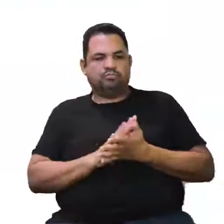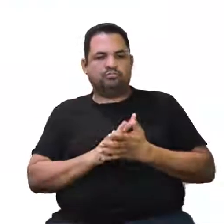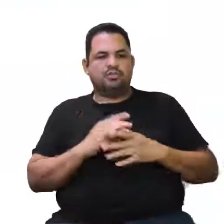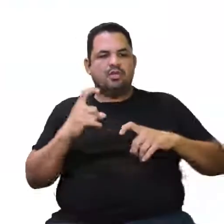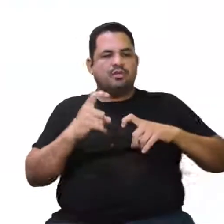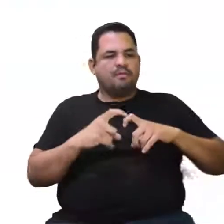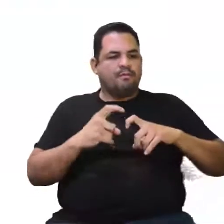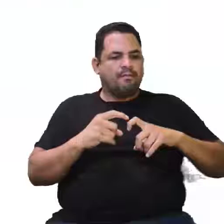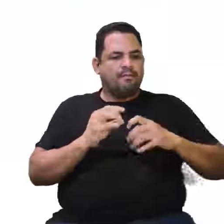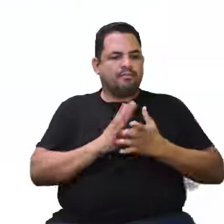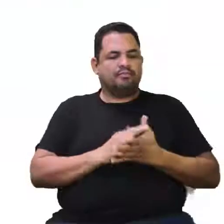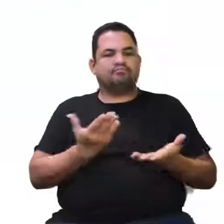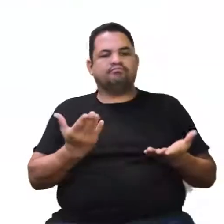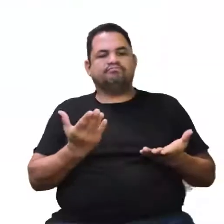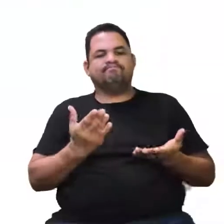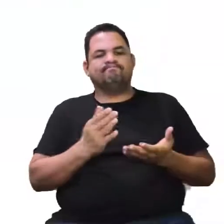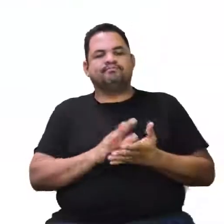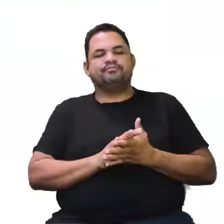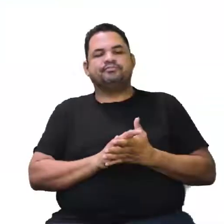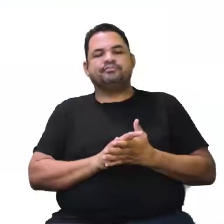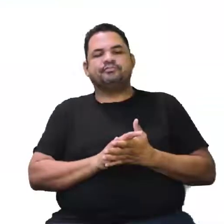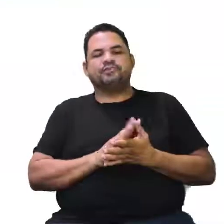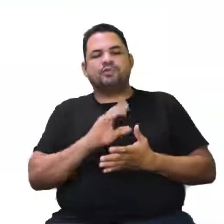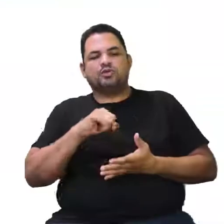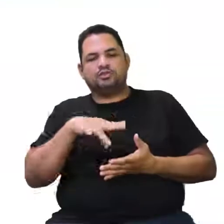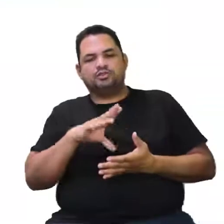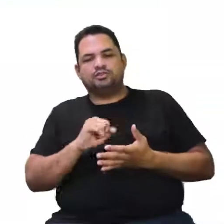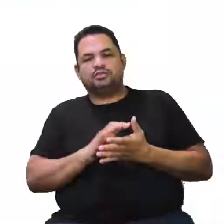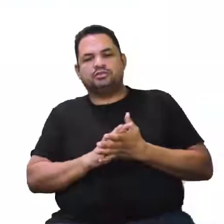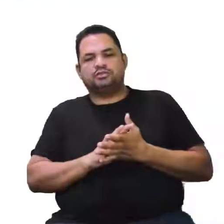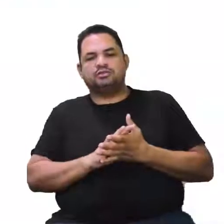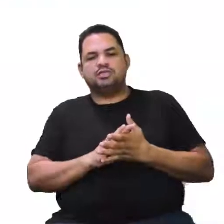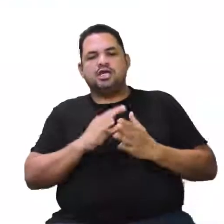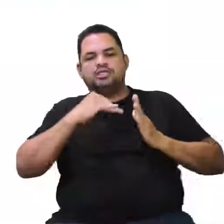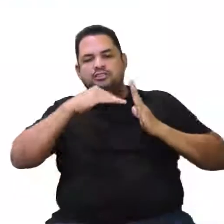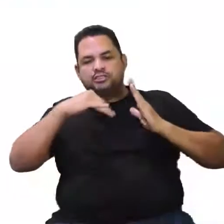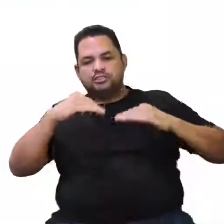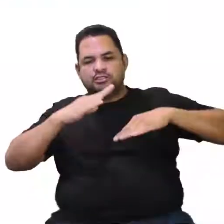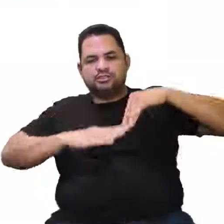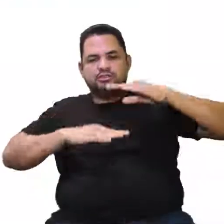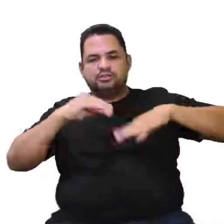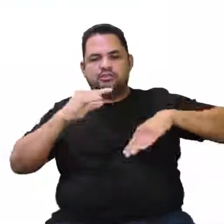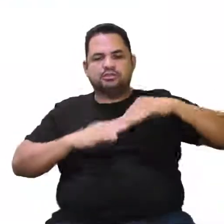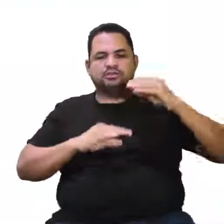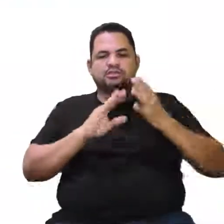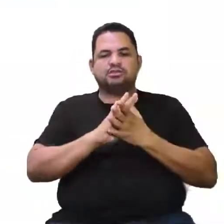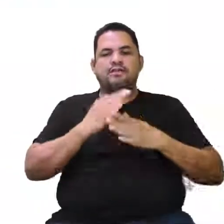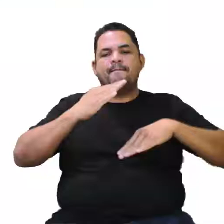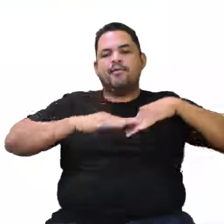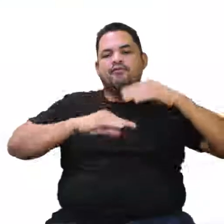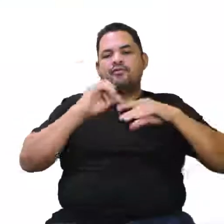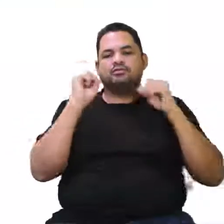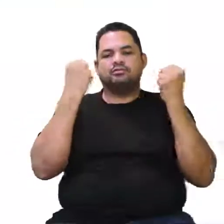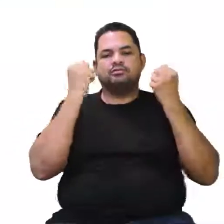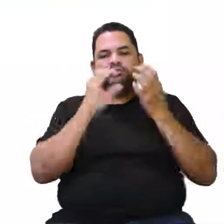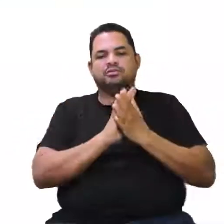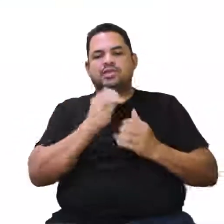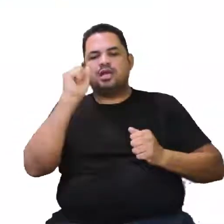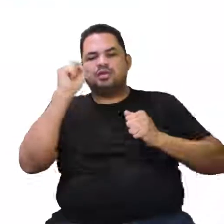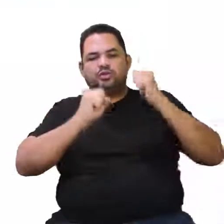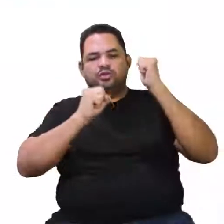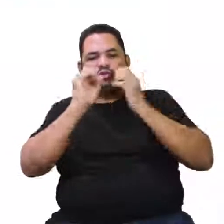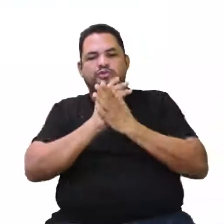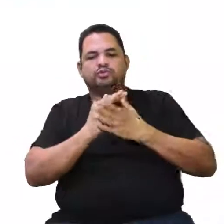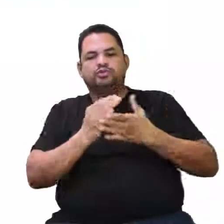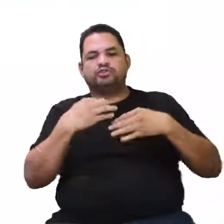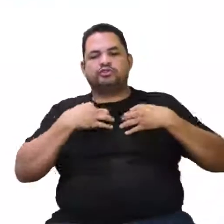tratamentos médicos, nutricionais, esteticista, personal, a indústria do vestuário e do calçado,